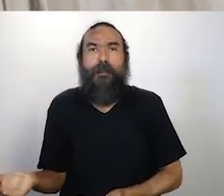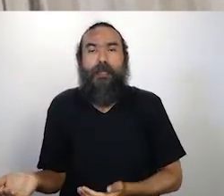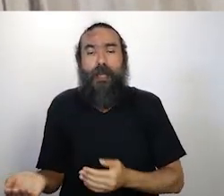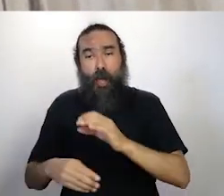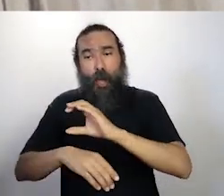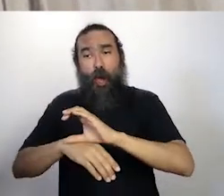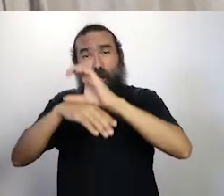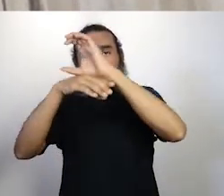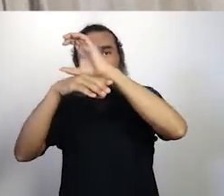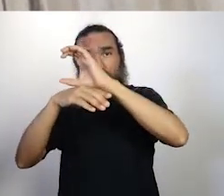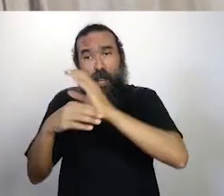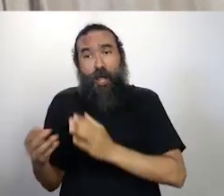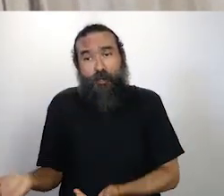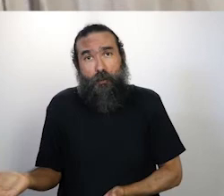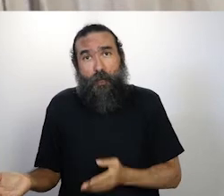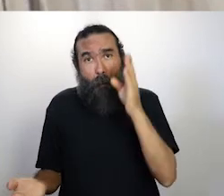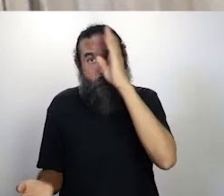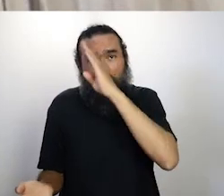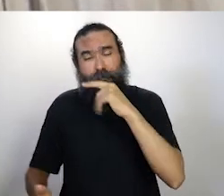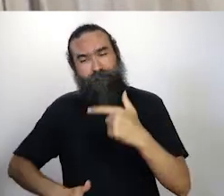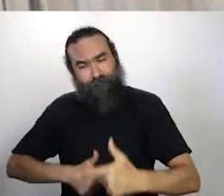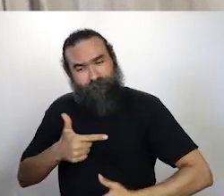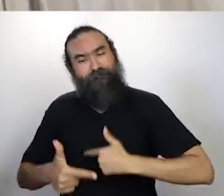tentado, de maneira muito